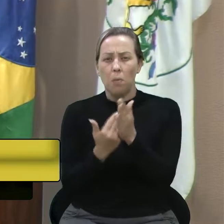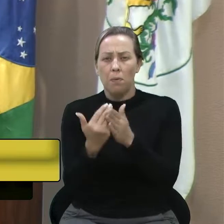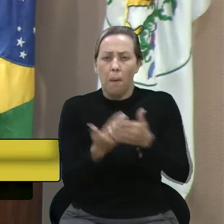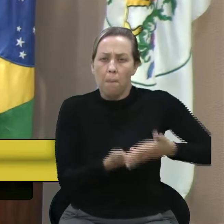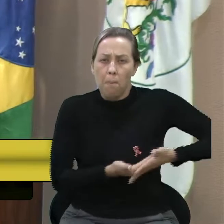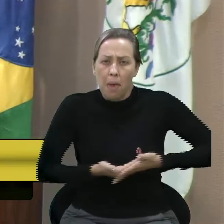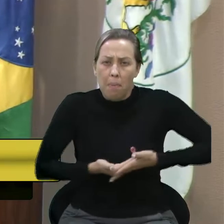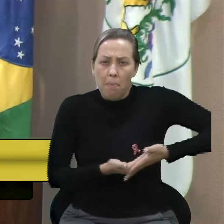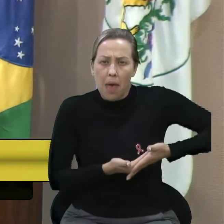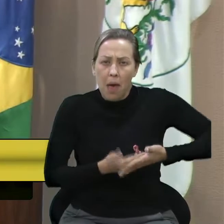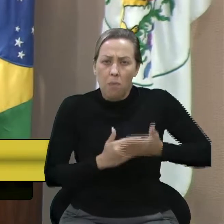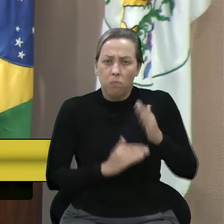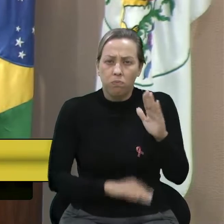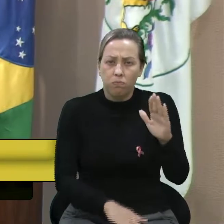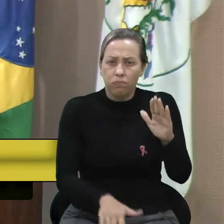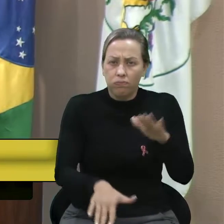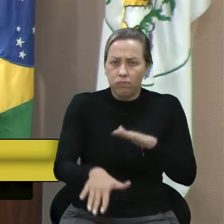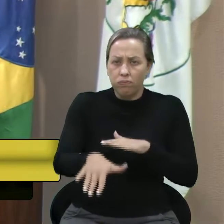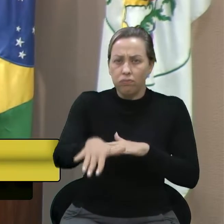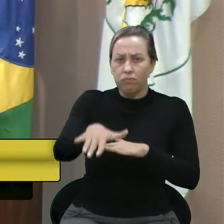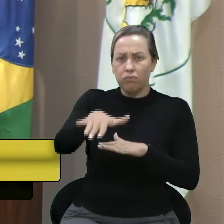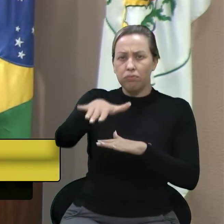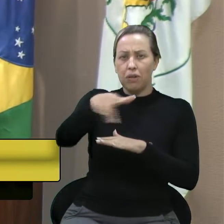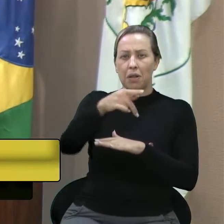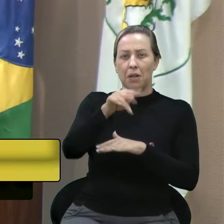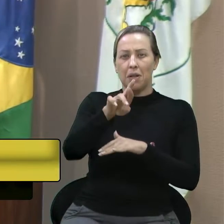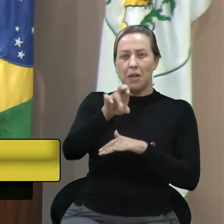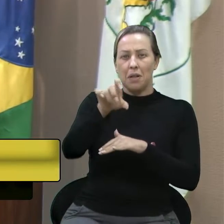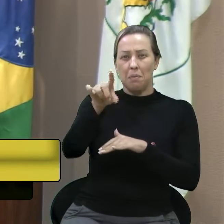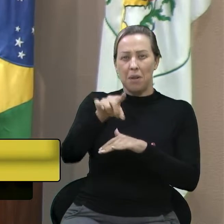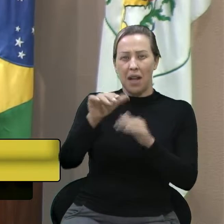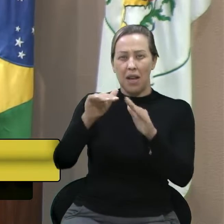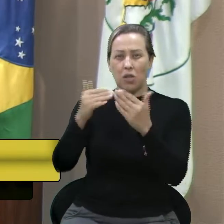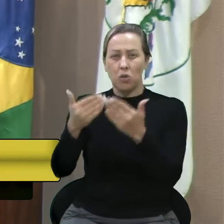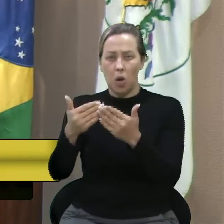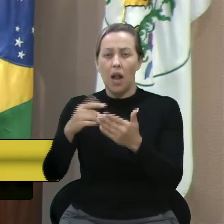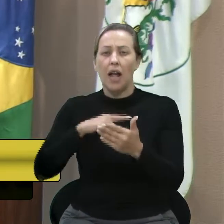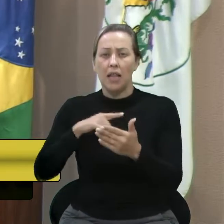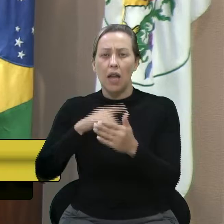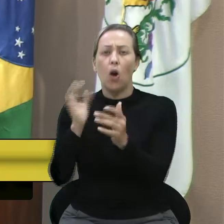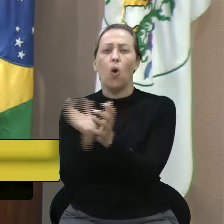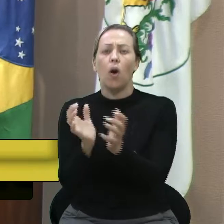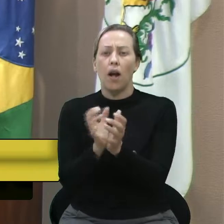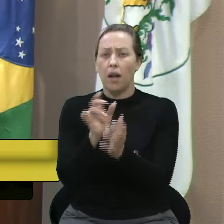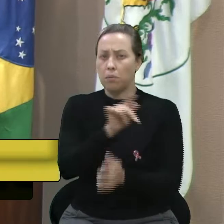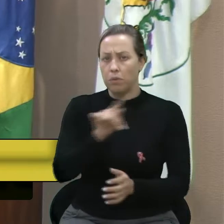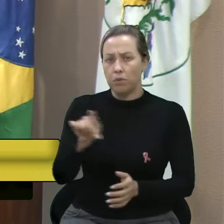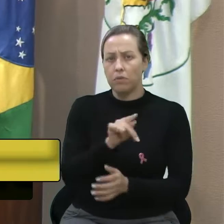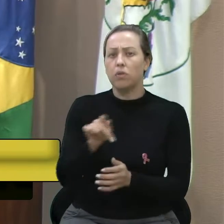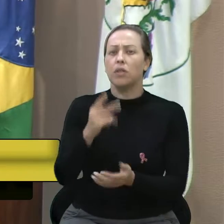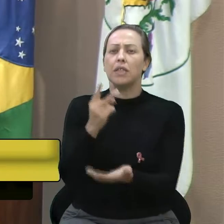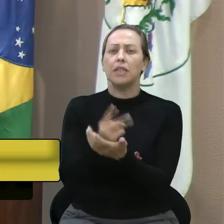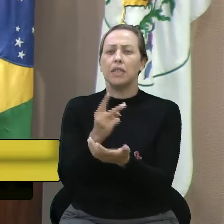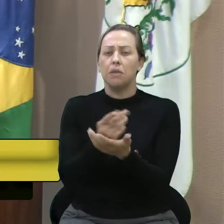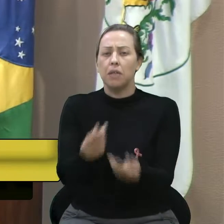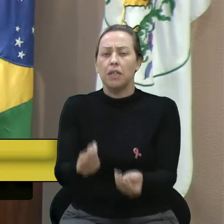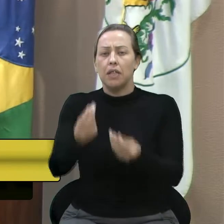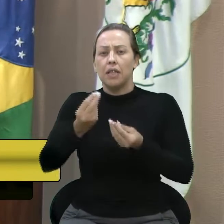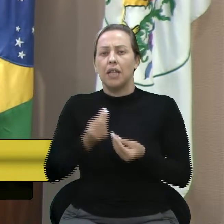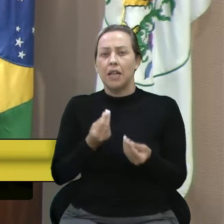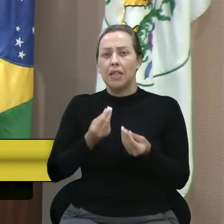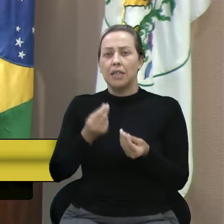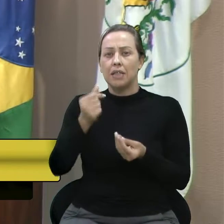berçário, maternal, as pré-escolas, que recebem, são os colegas professores que recebem os